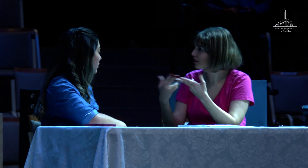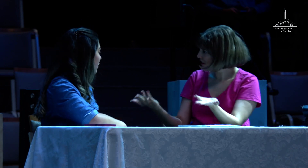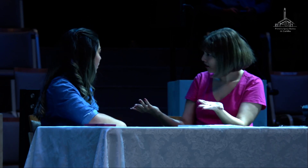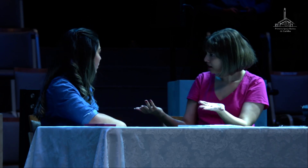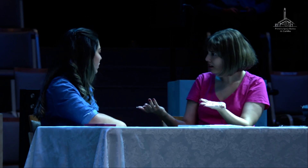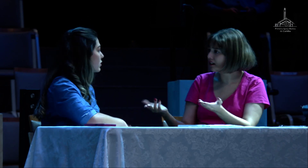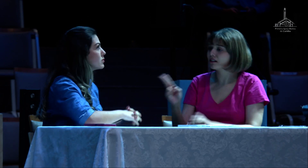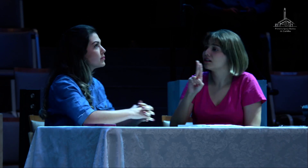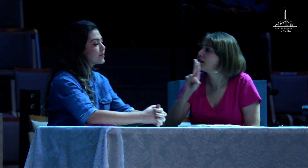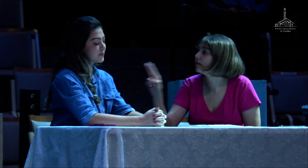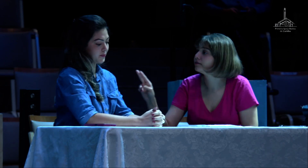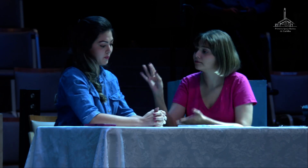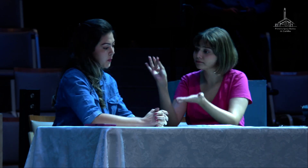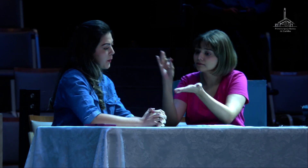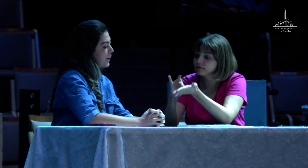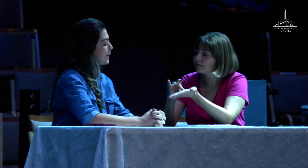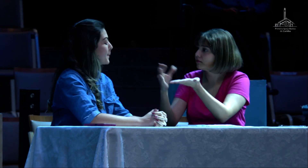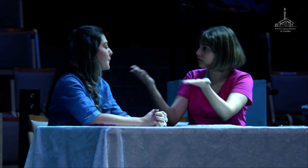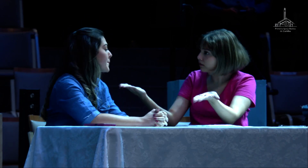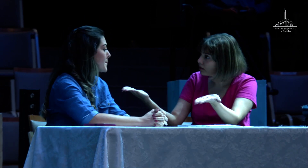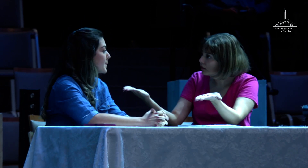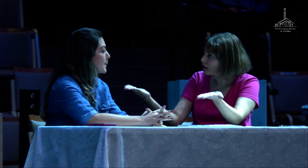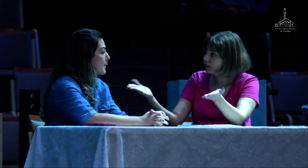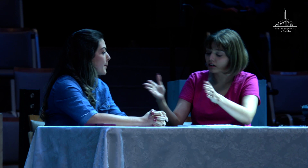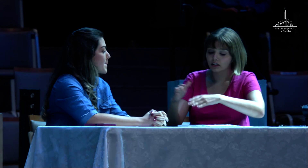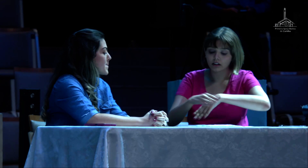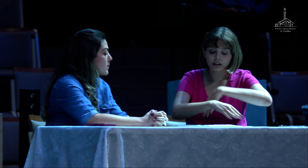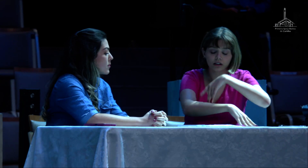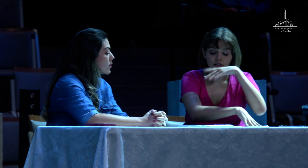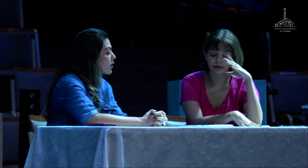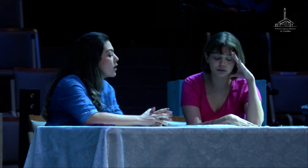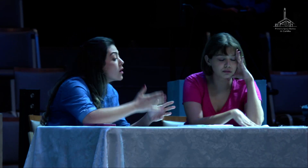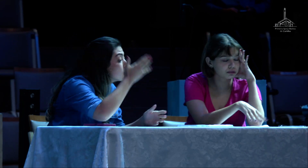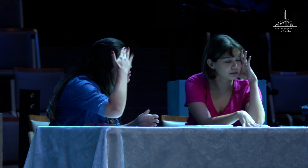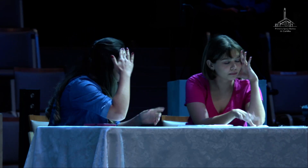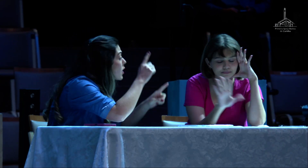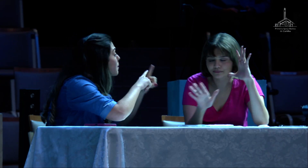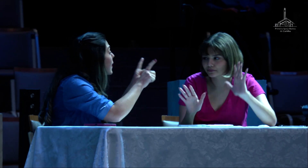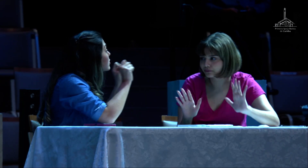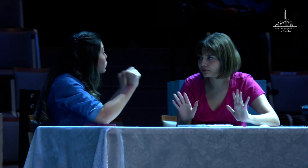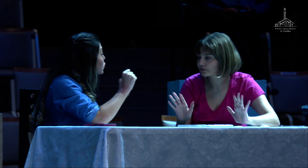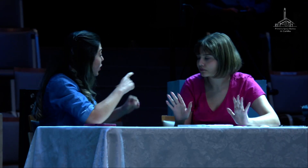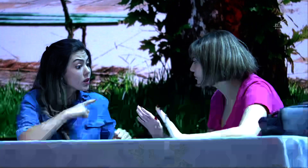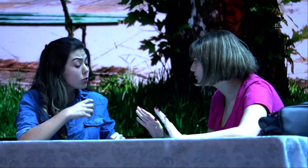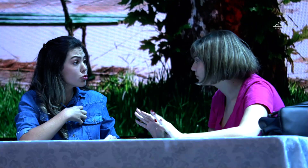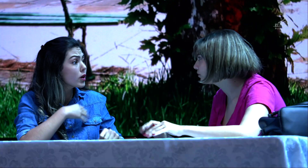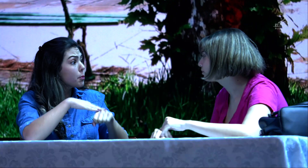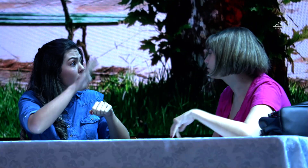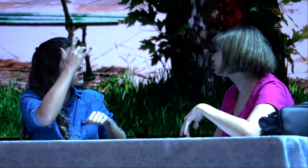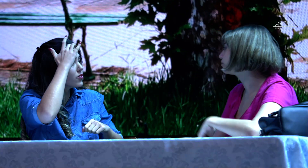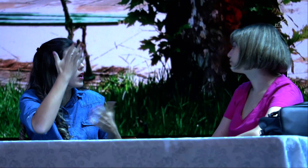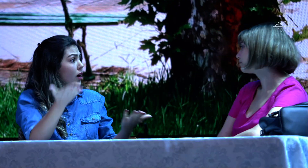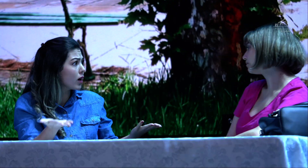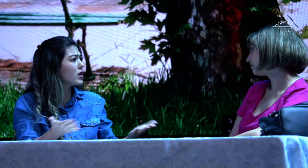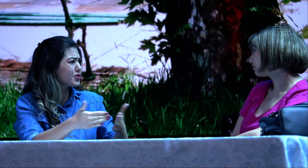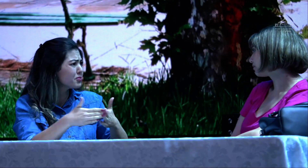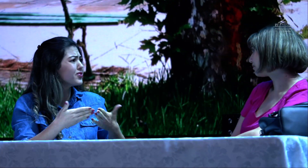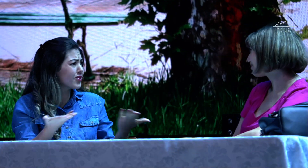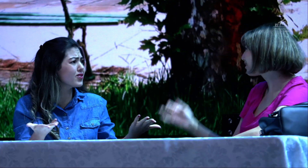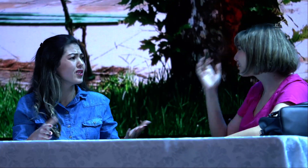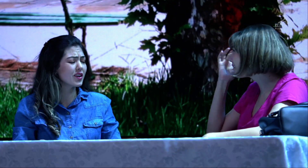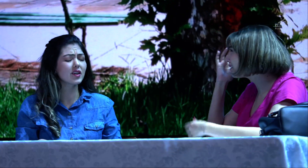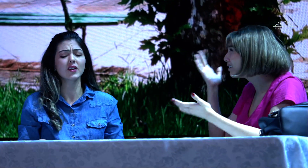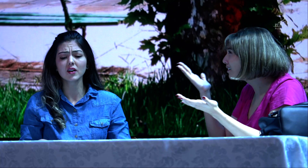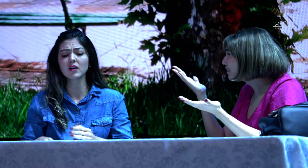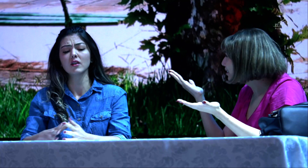ter paciência. É a nomenclatura utilizada. Eu sei, mas deve ter um jeito mais fácil,